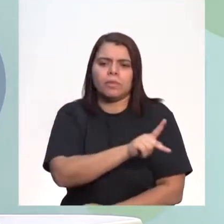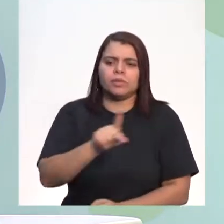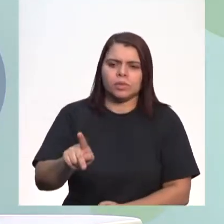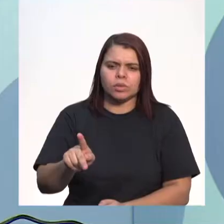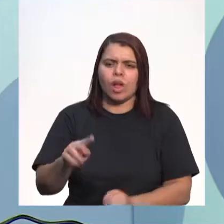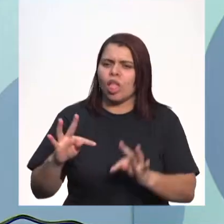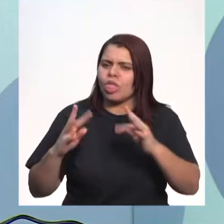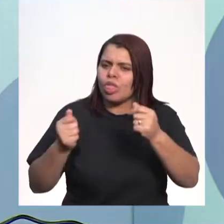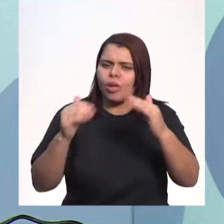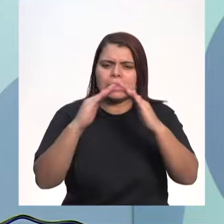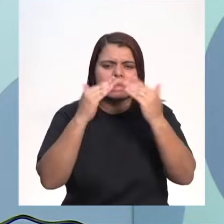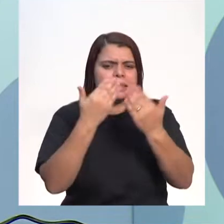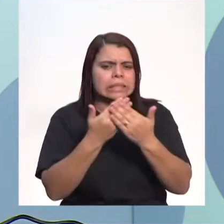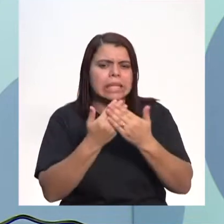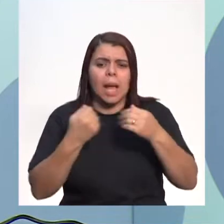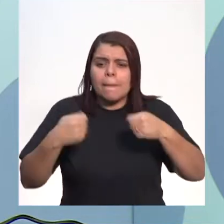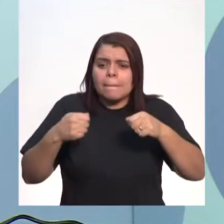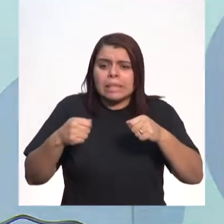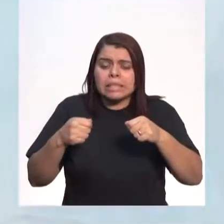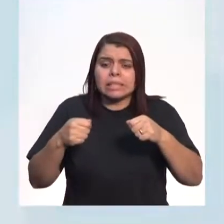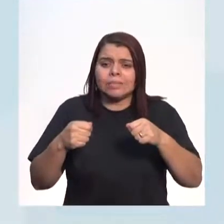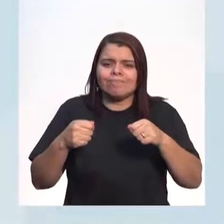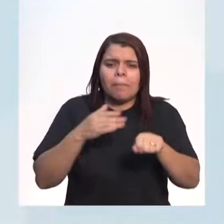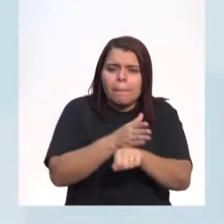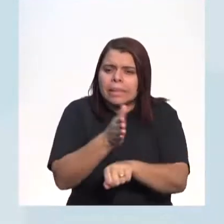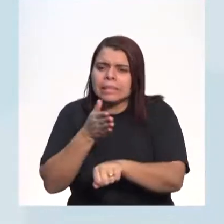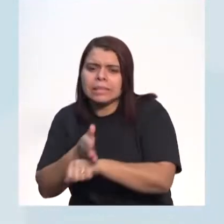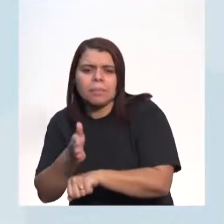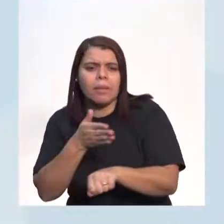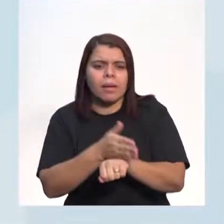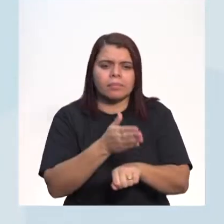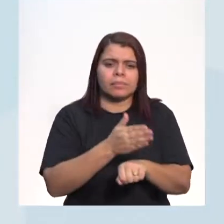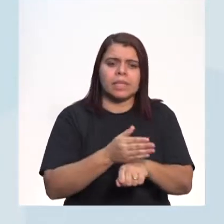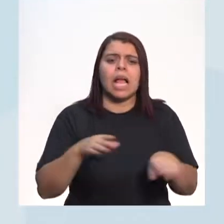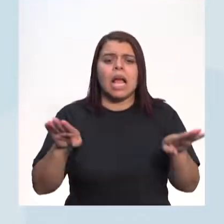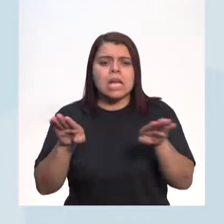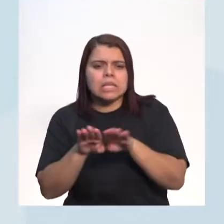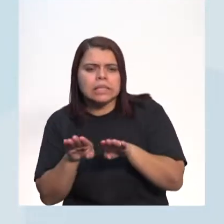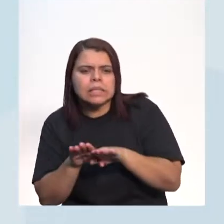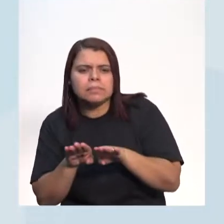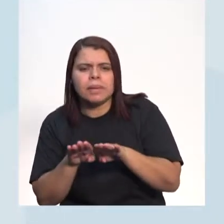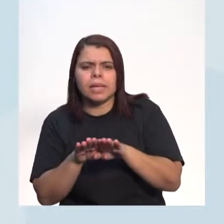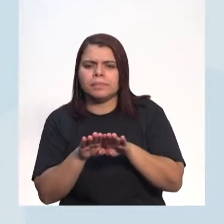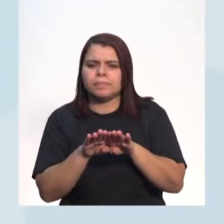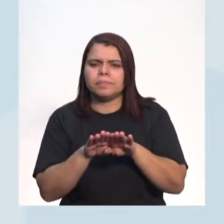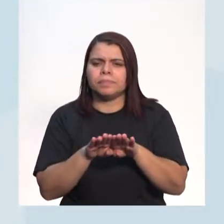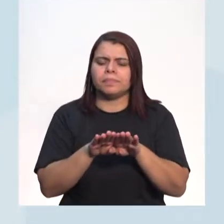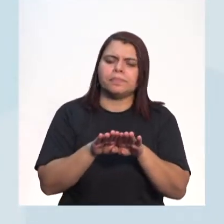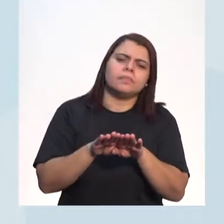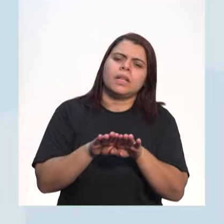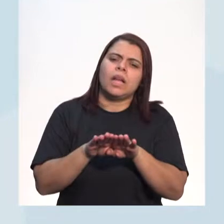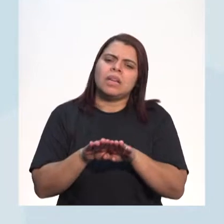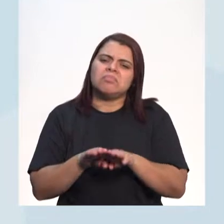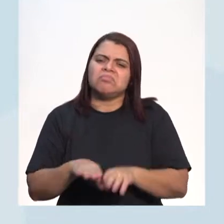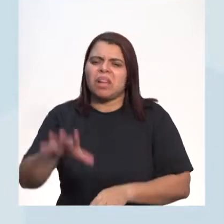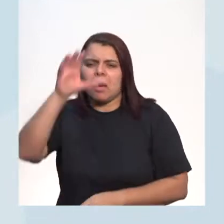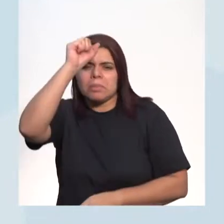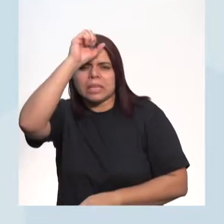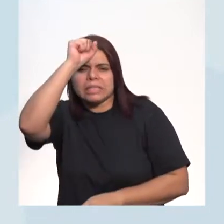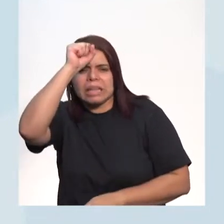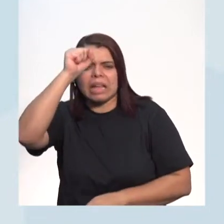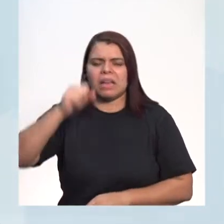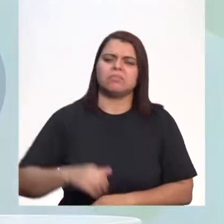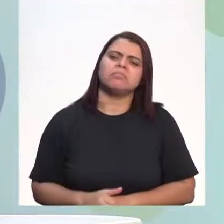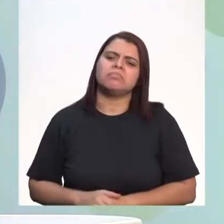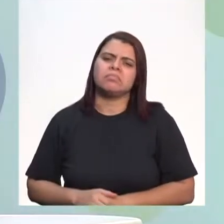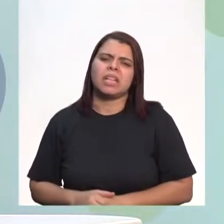a escola. Tá? Além das pautas de atendimento especializado, as pautas de modalidades educacionais, então a gente trata aí